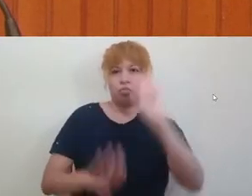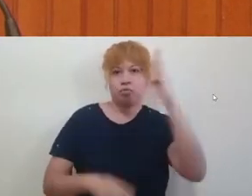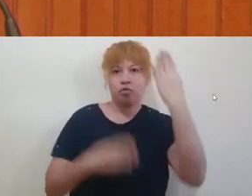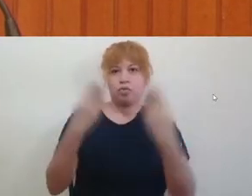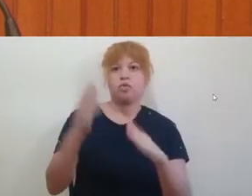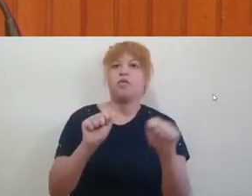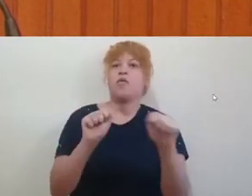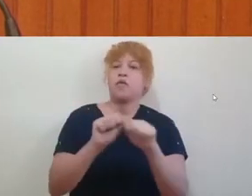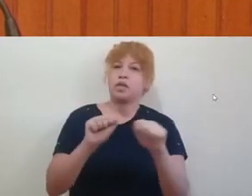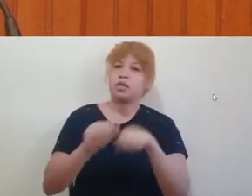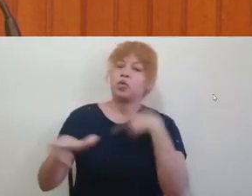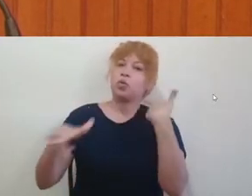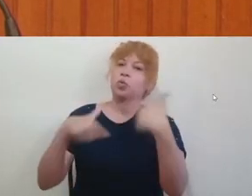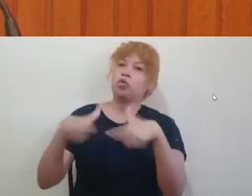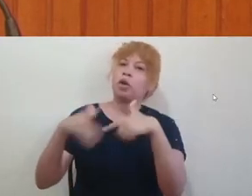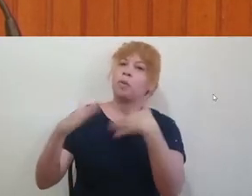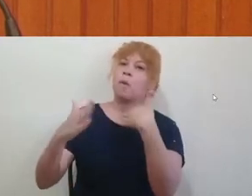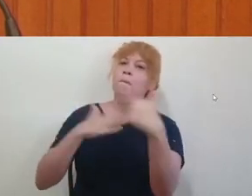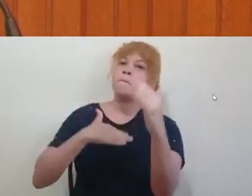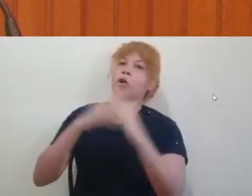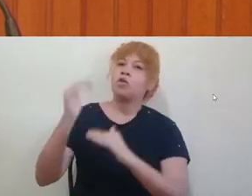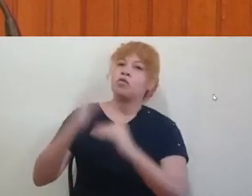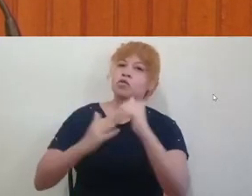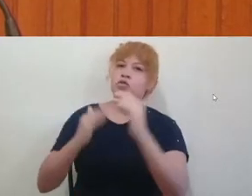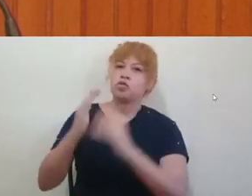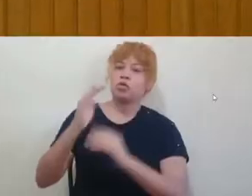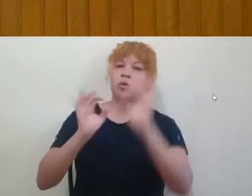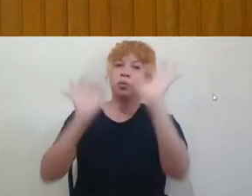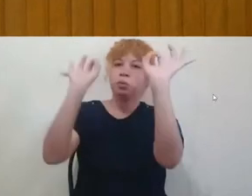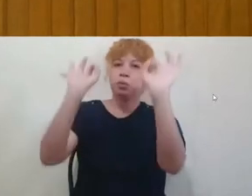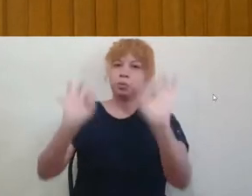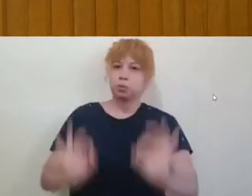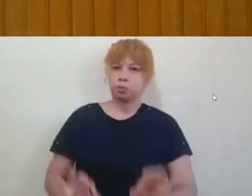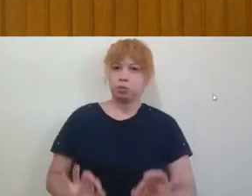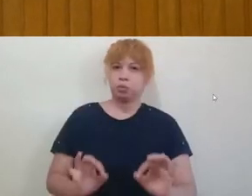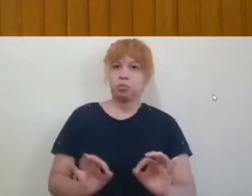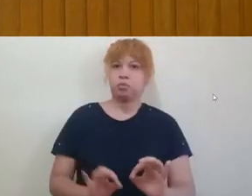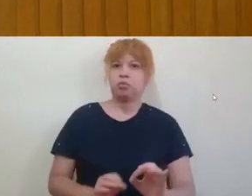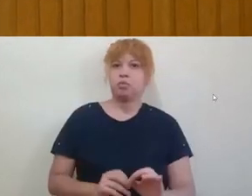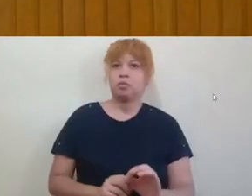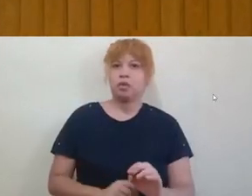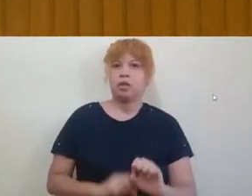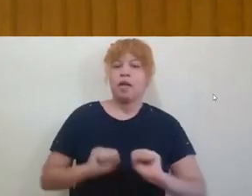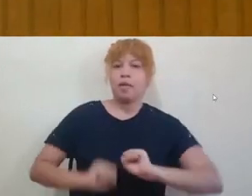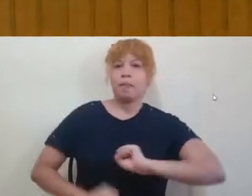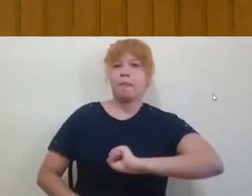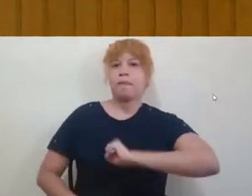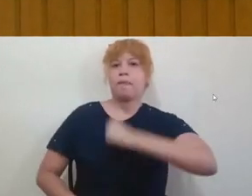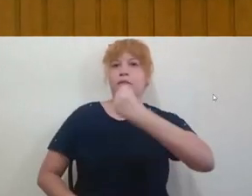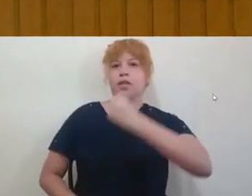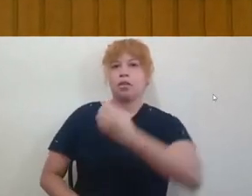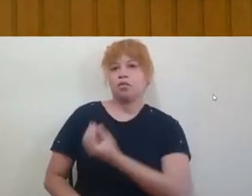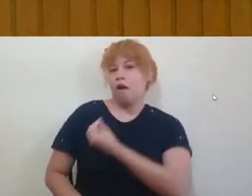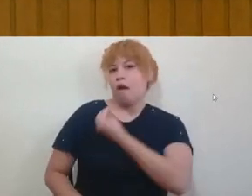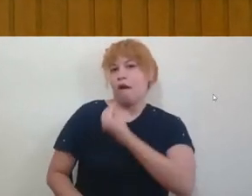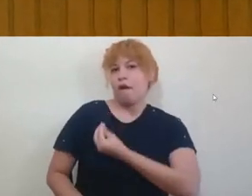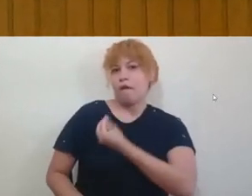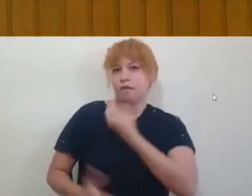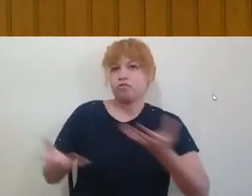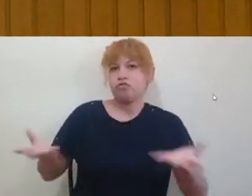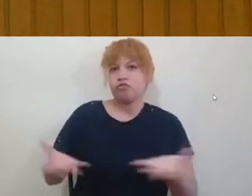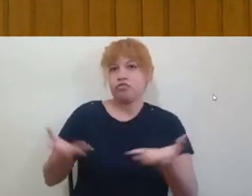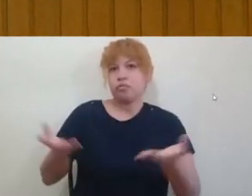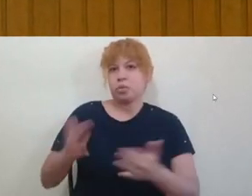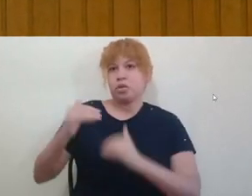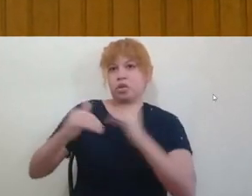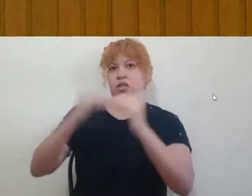Eu, Marcelo Brito Carneiro Leão, reitor da Universidade Federal Rural de Pernambuco, no uso de minhas atribuições